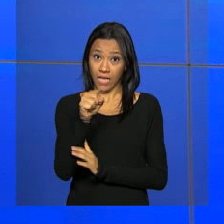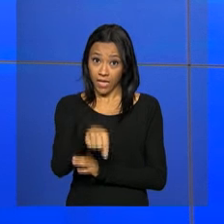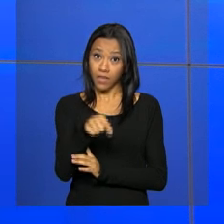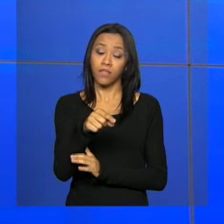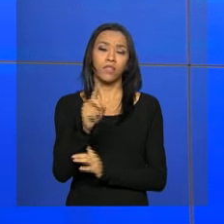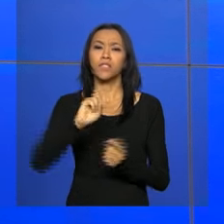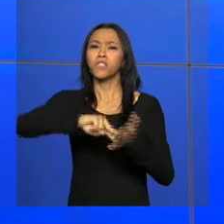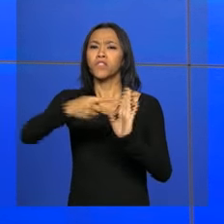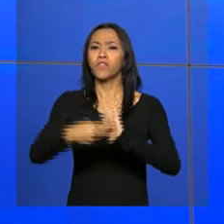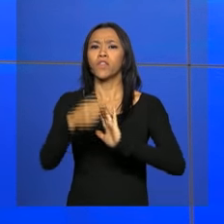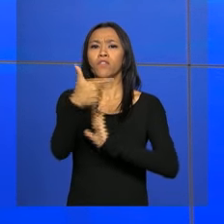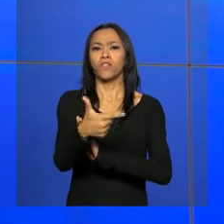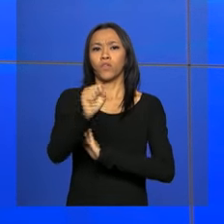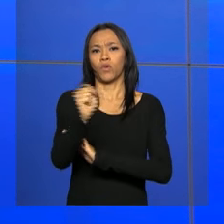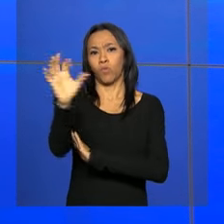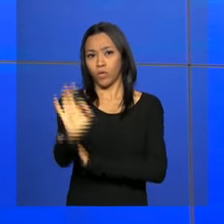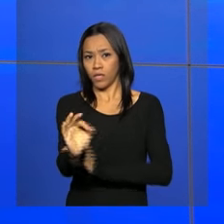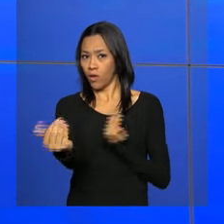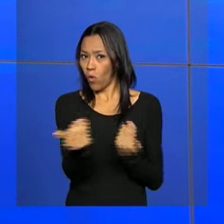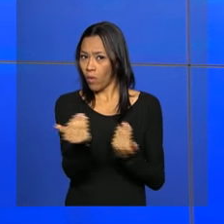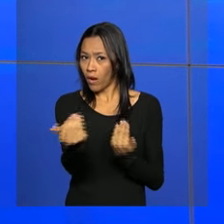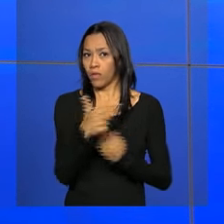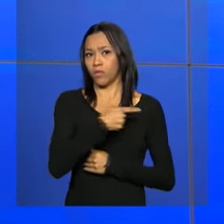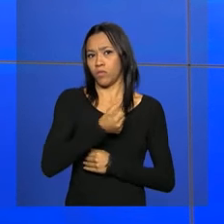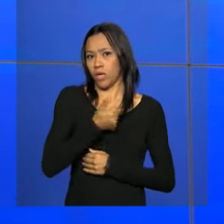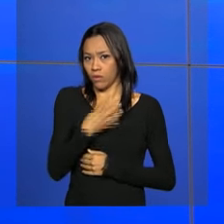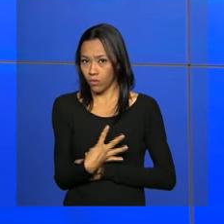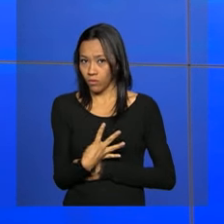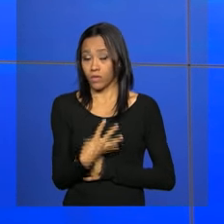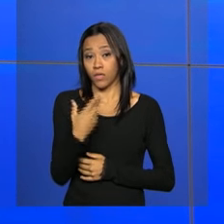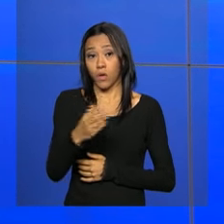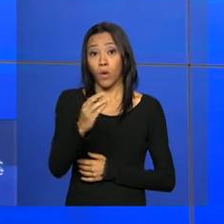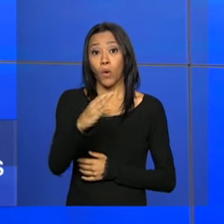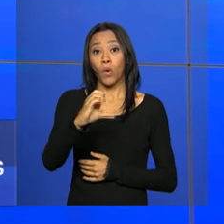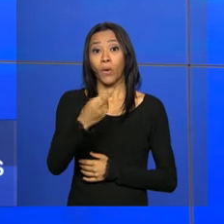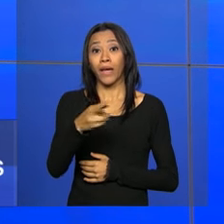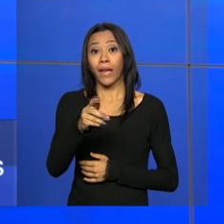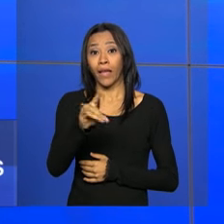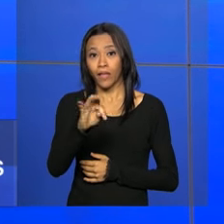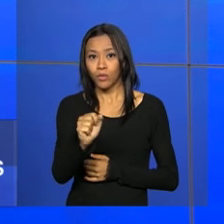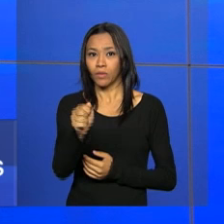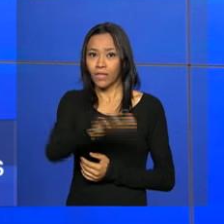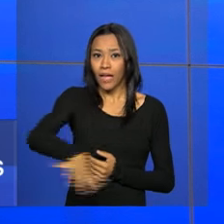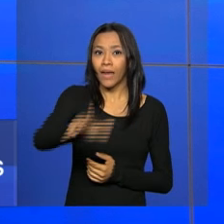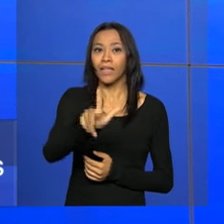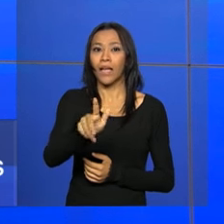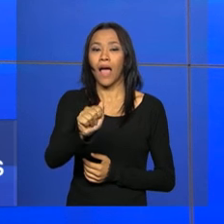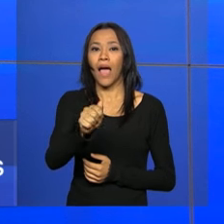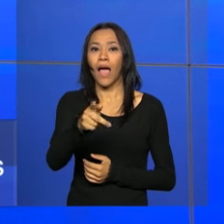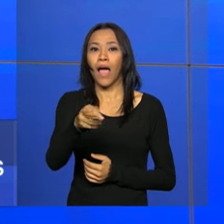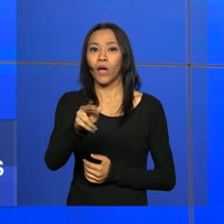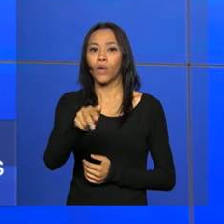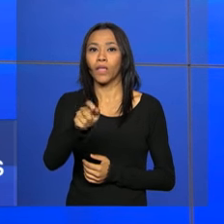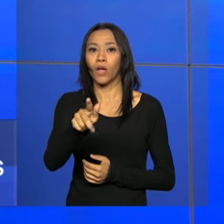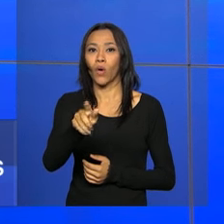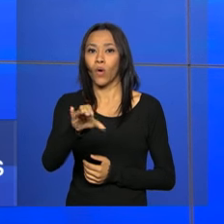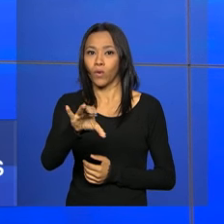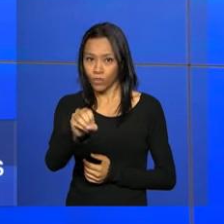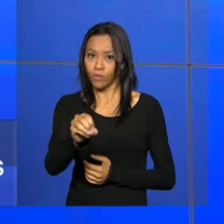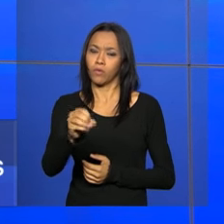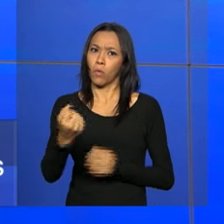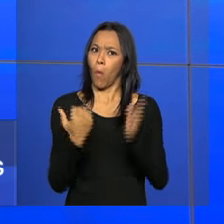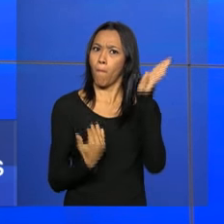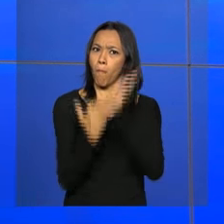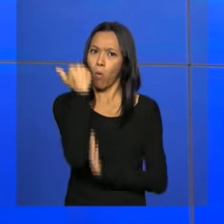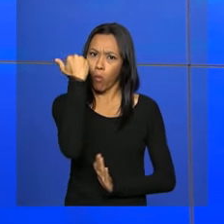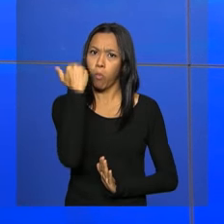de 28% em relação a 2014. O crédito para o agronegócio alcançou uma marca recorde. Os destaques